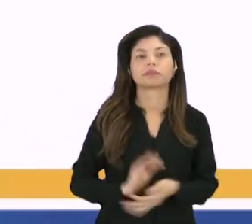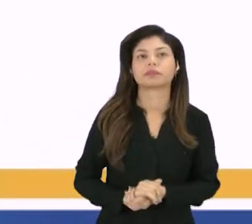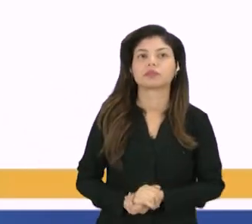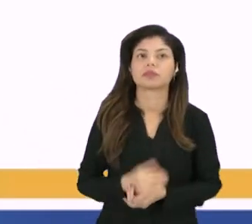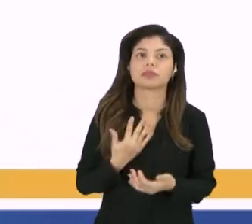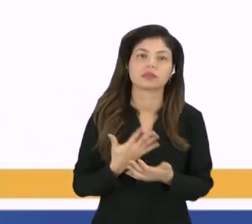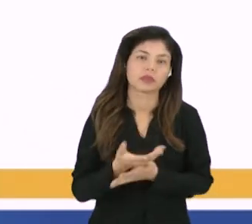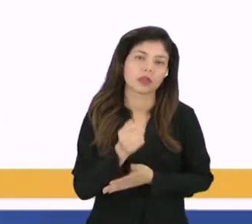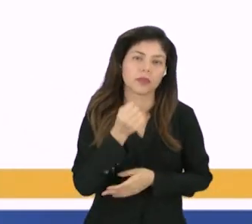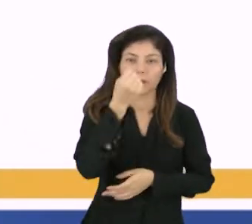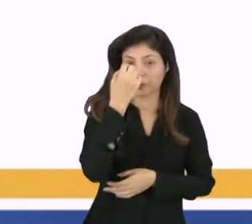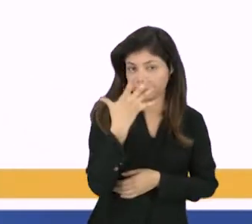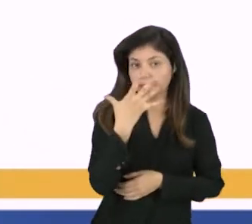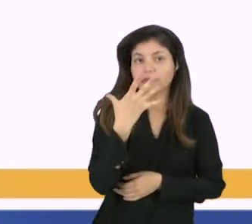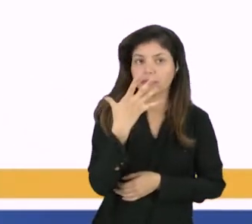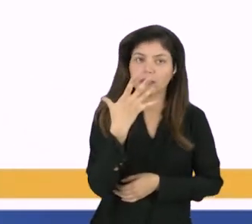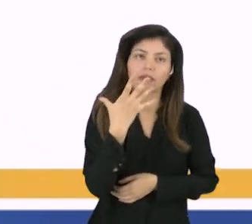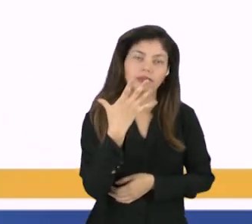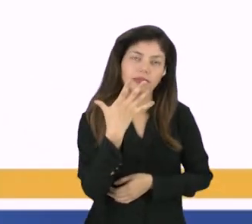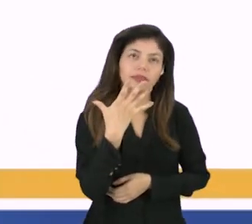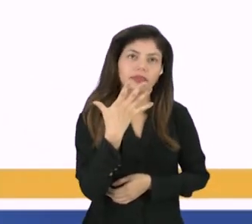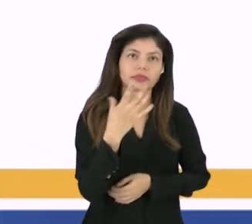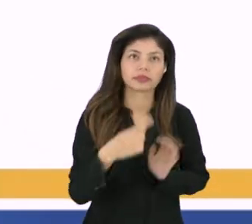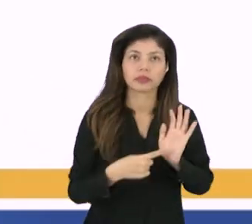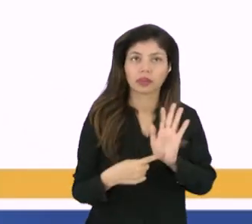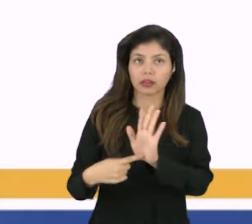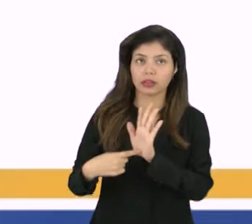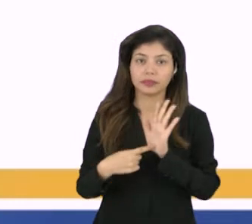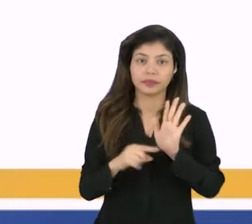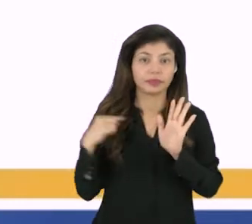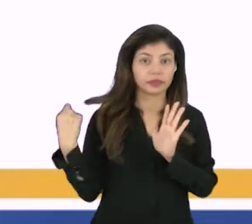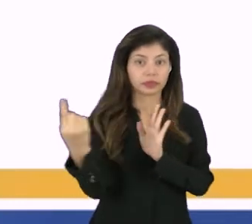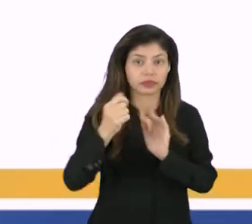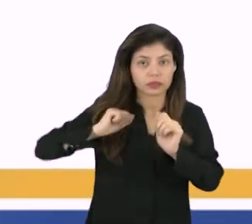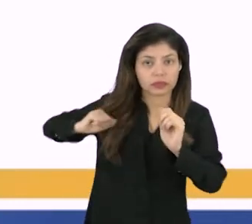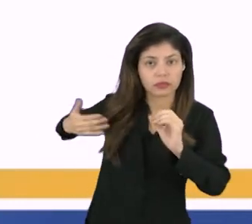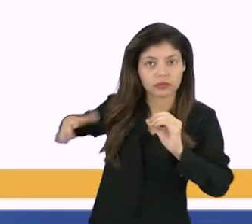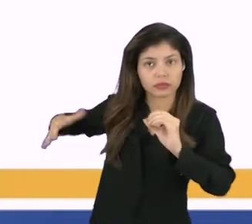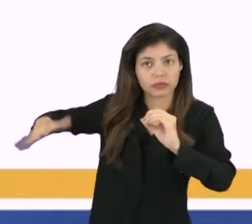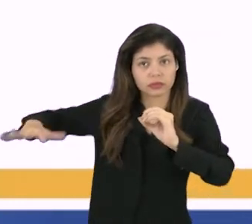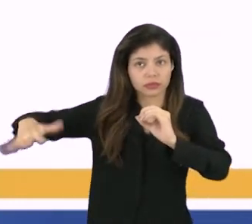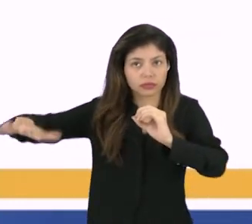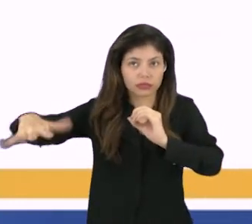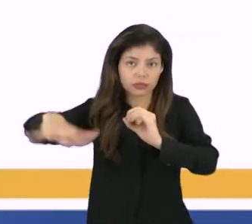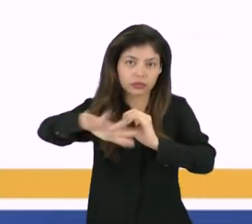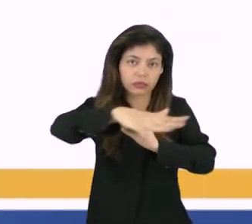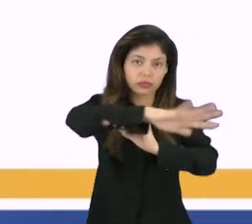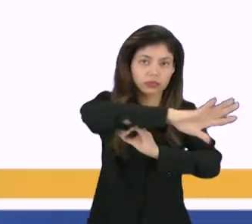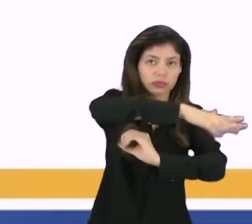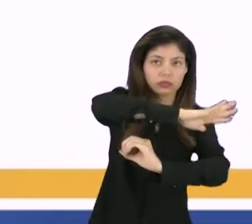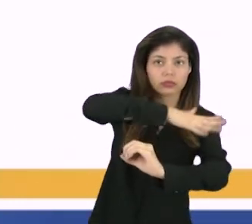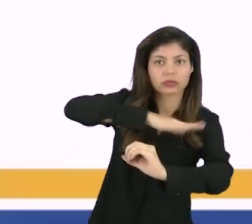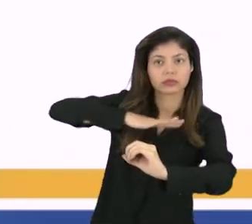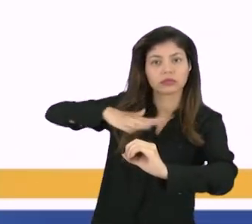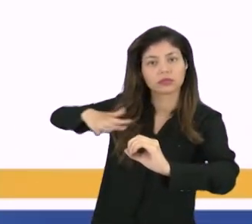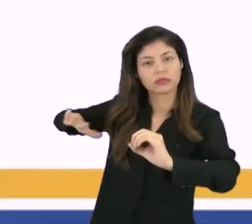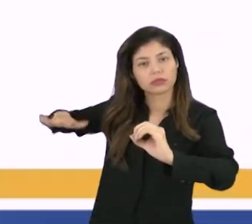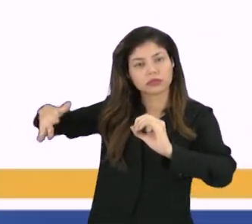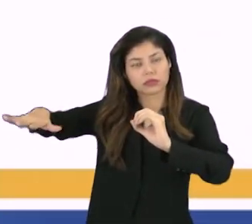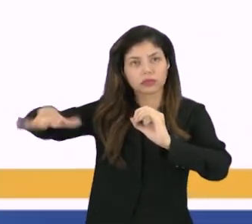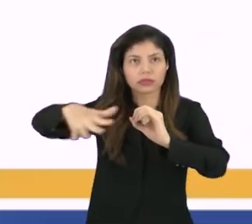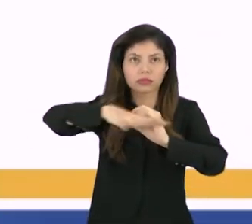aí eu peguei aqui uma fotinha, né, que nós temos aqui da representação da nossa galáxia. Essa distância aqui, pessoal, esse tamanho aqui,